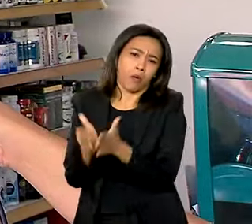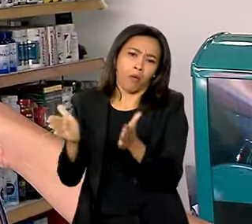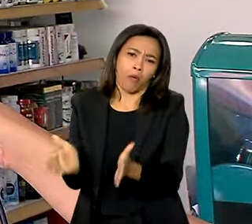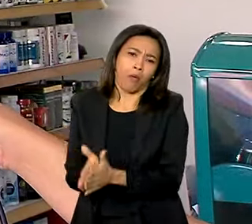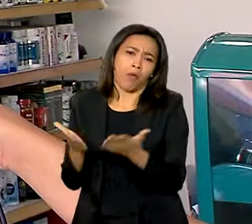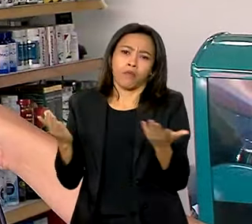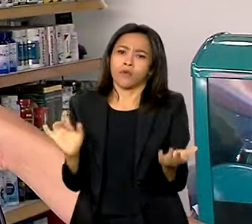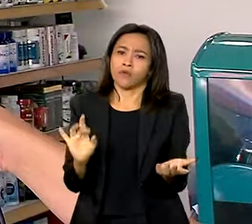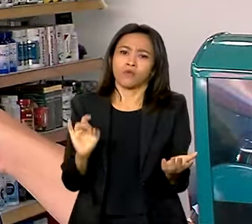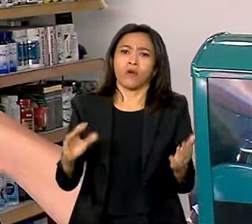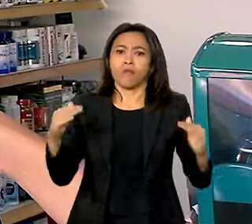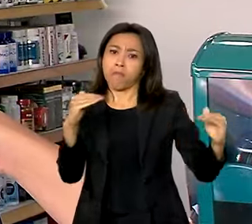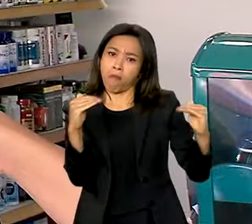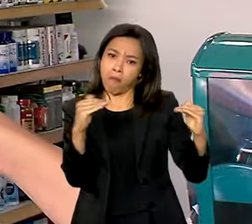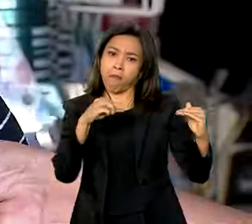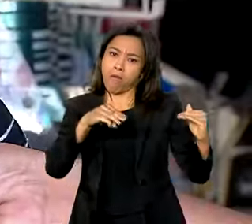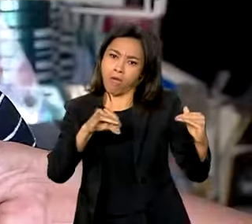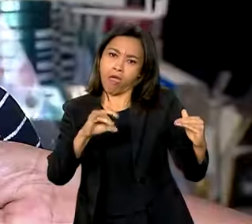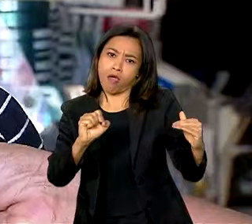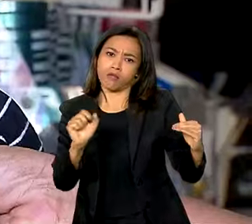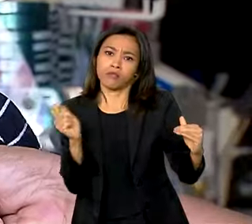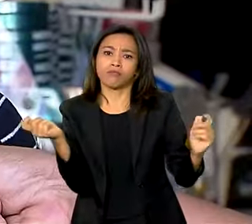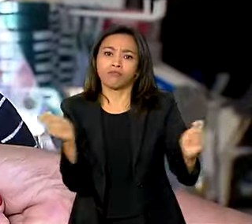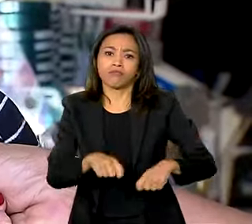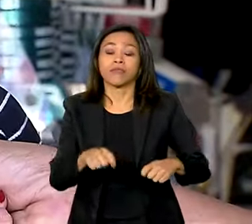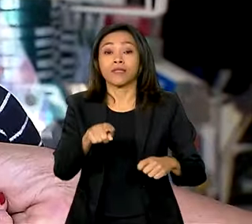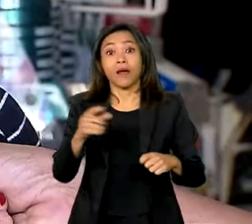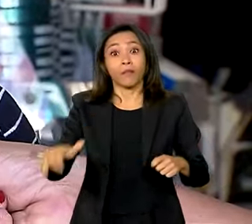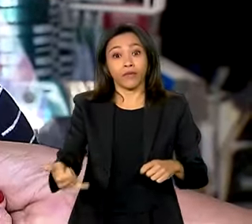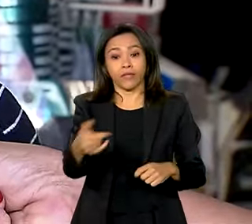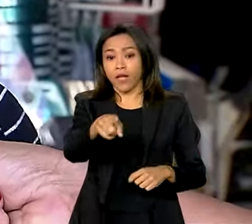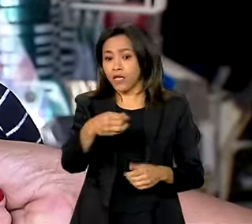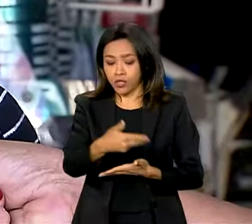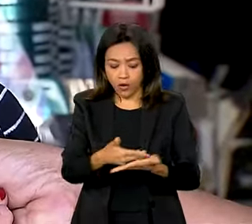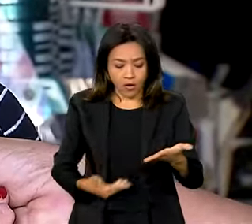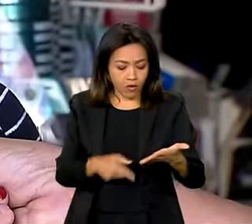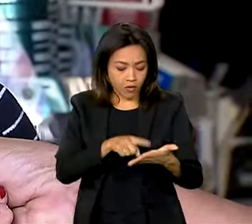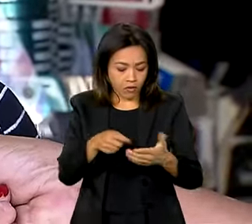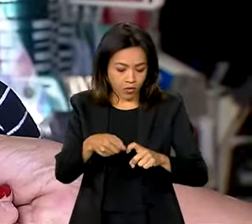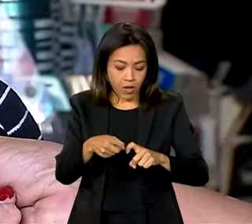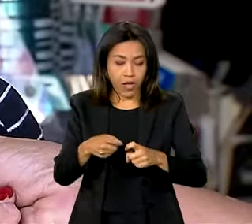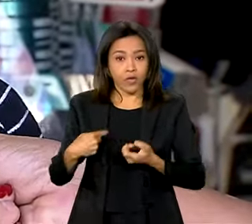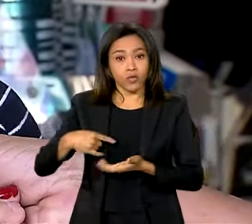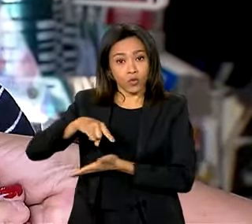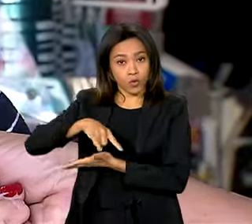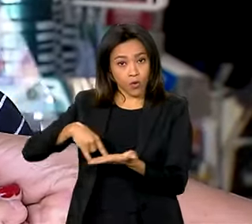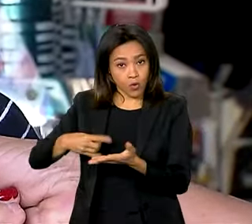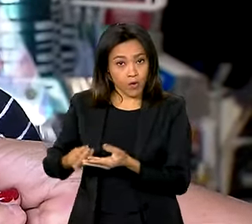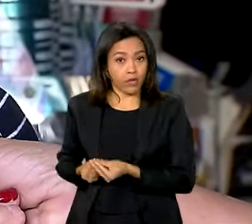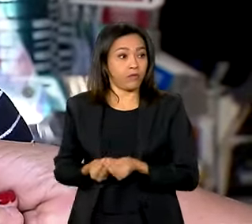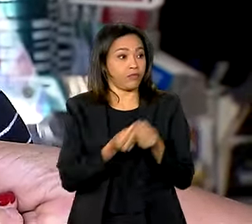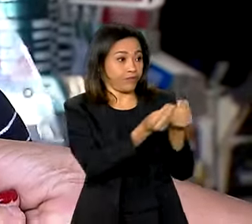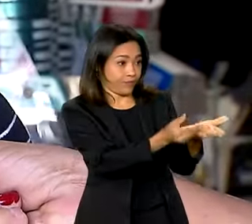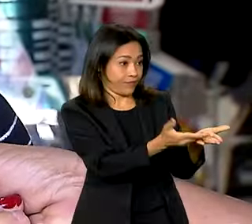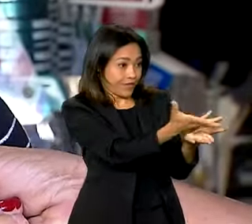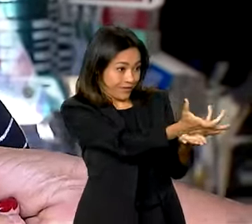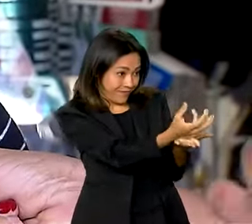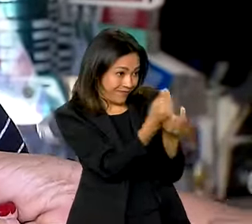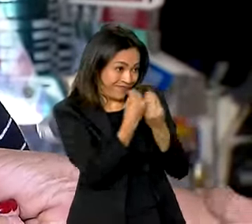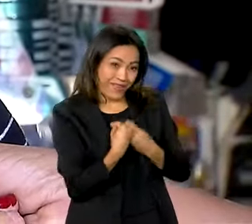Então tá sendo uma maravilha todo mundo tá aproveitando só trazer a receita os documentos e pega de boa